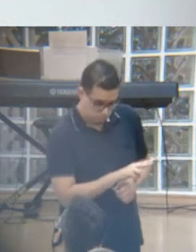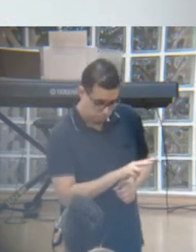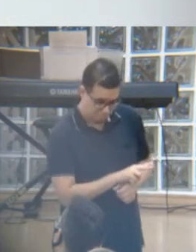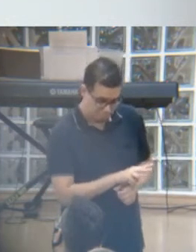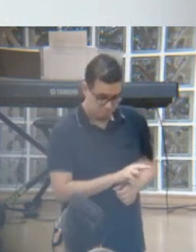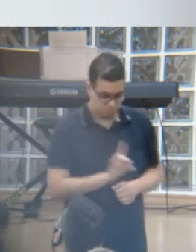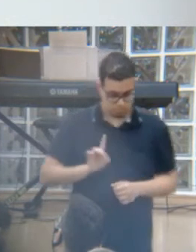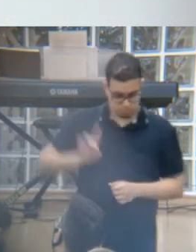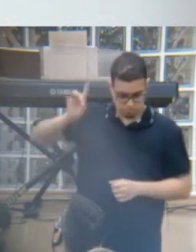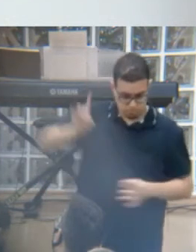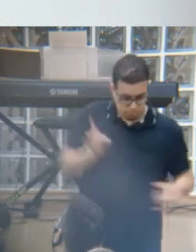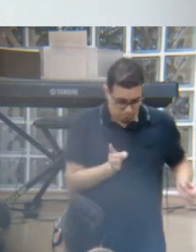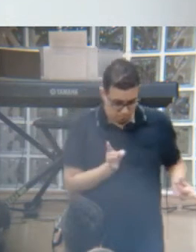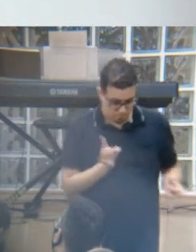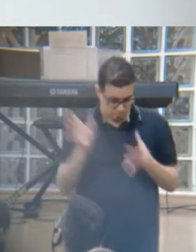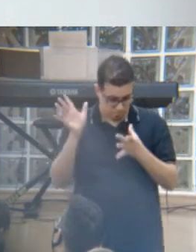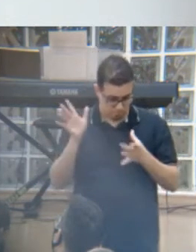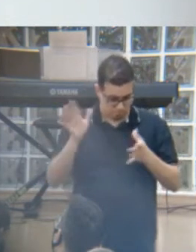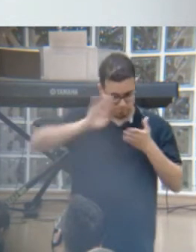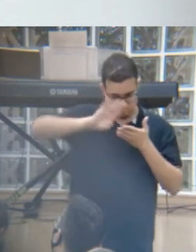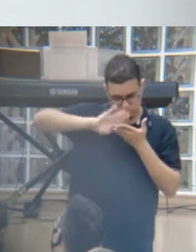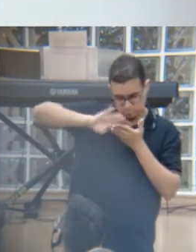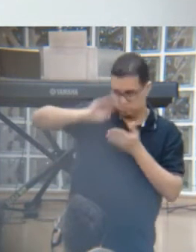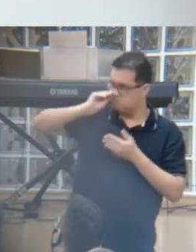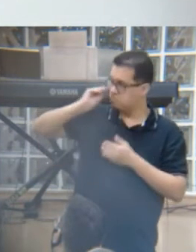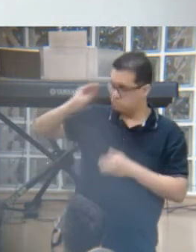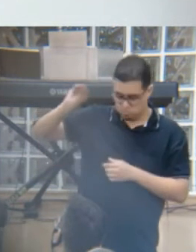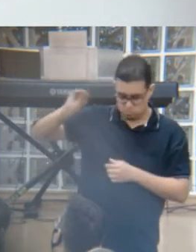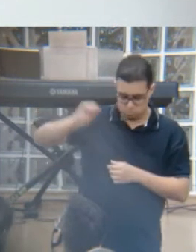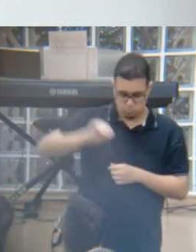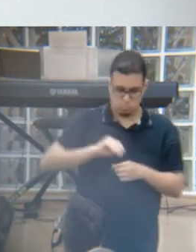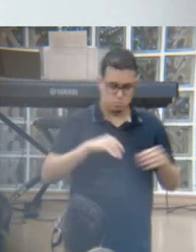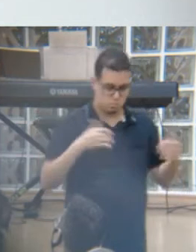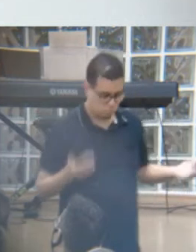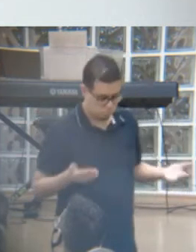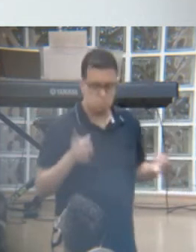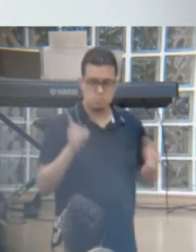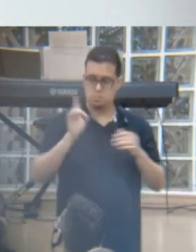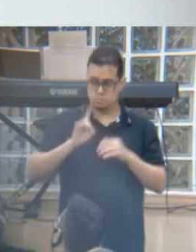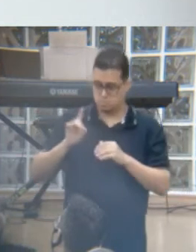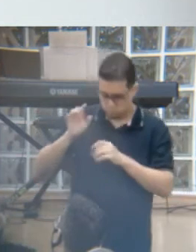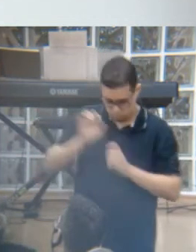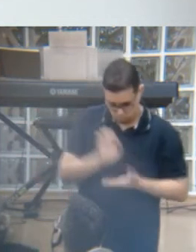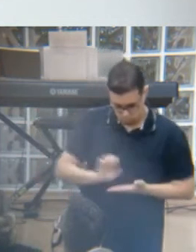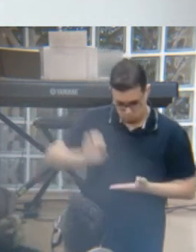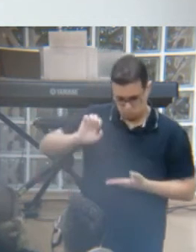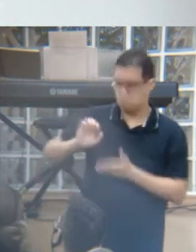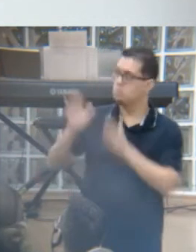O profeta clama ao Senhor então que faça justiça, cumpra a sua